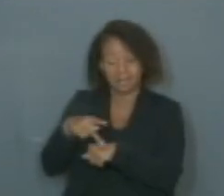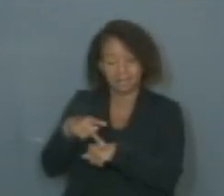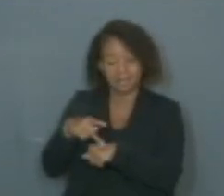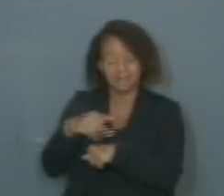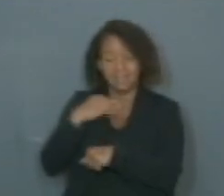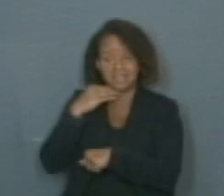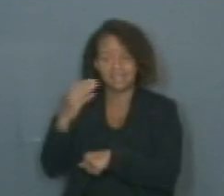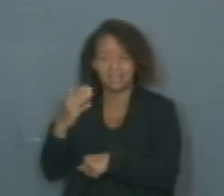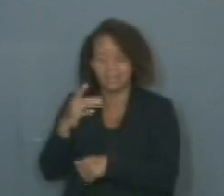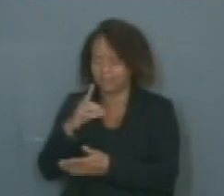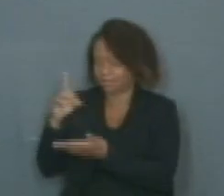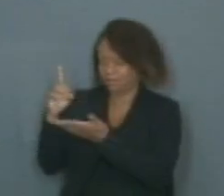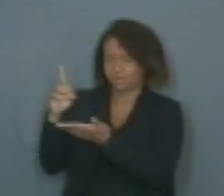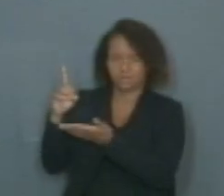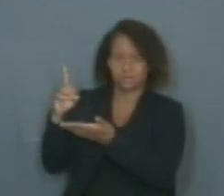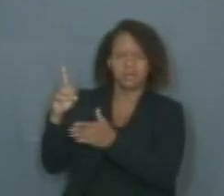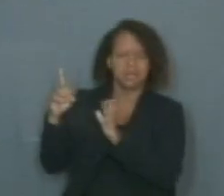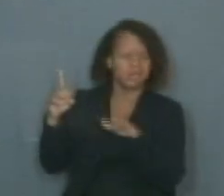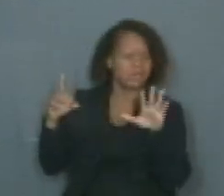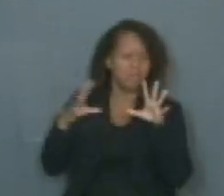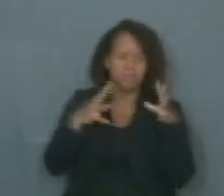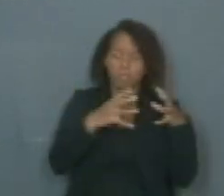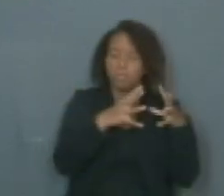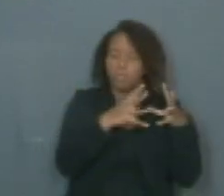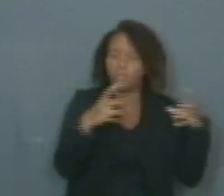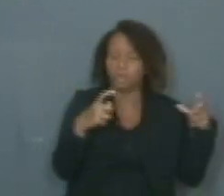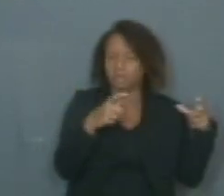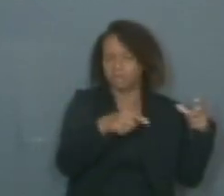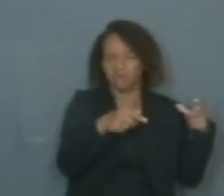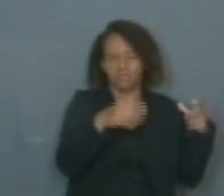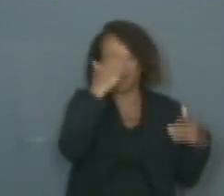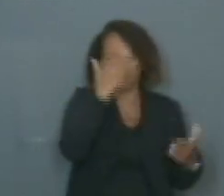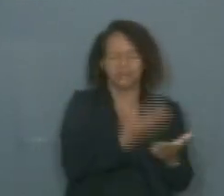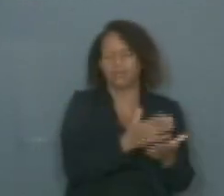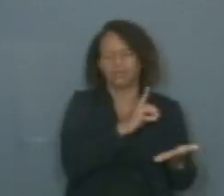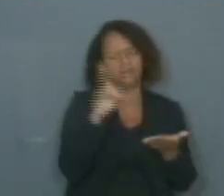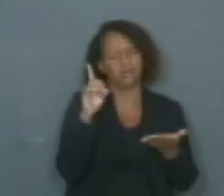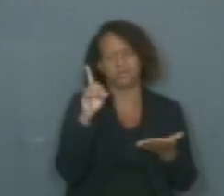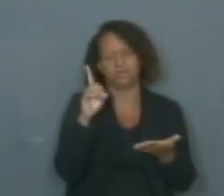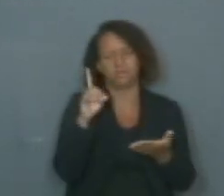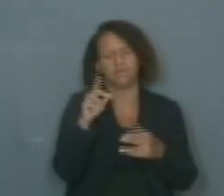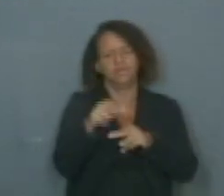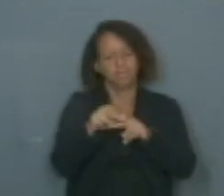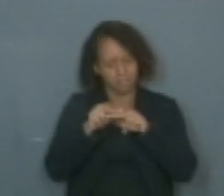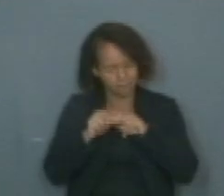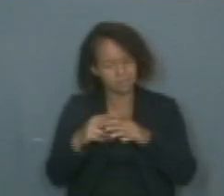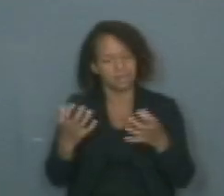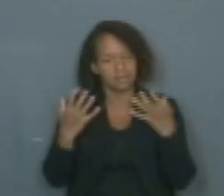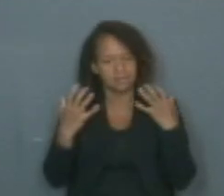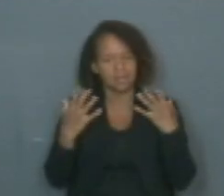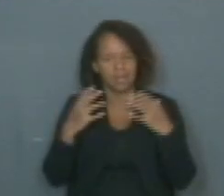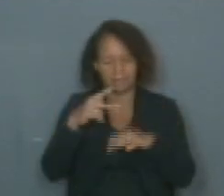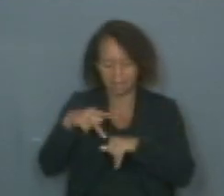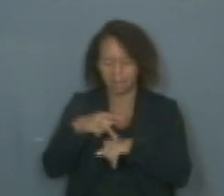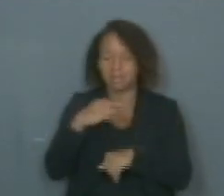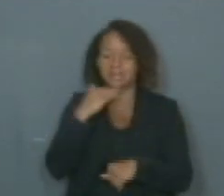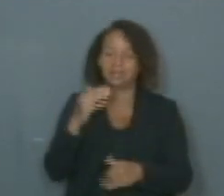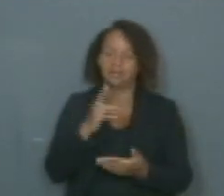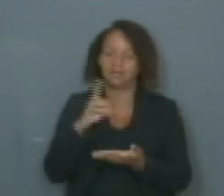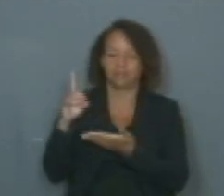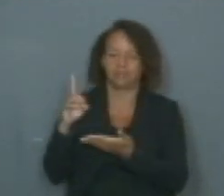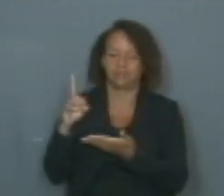Deus. Porque muitos deles não acreditam em Deus. E por isso eles querem um país sem